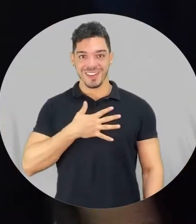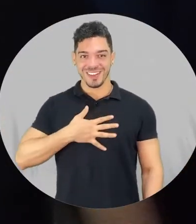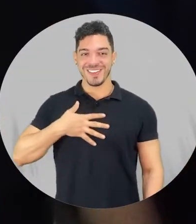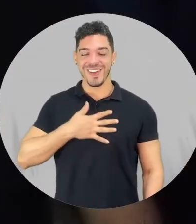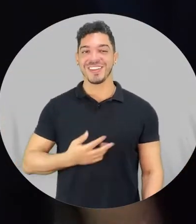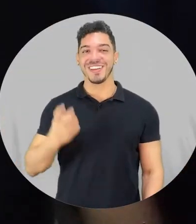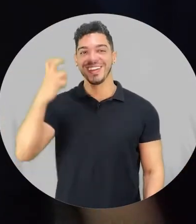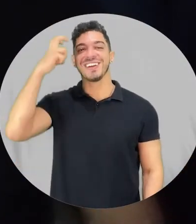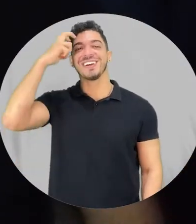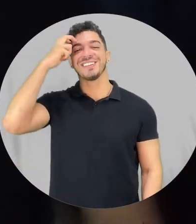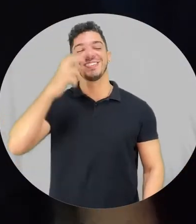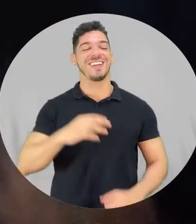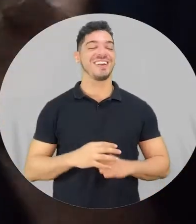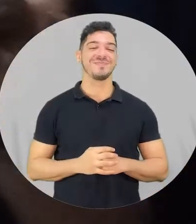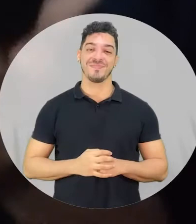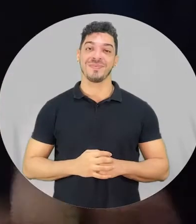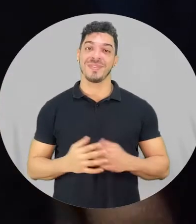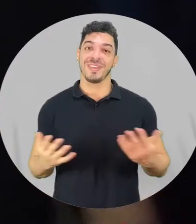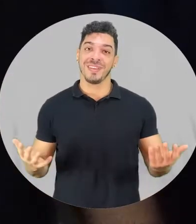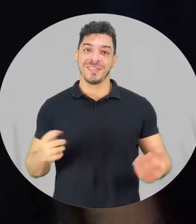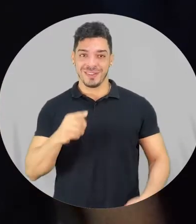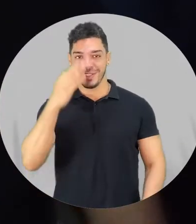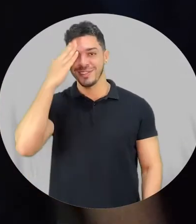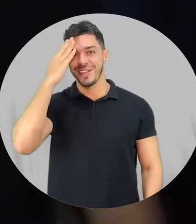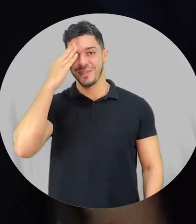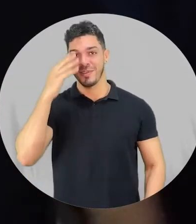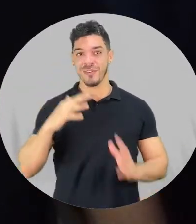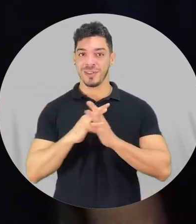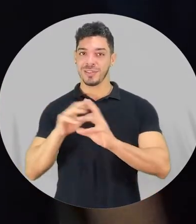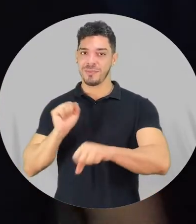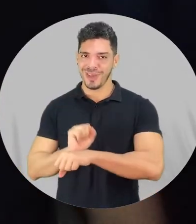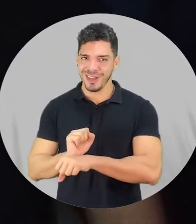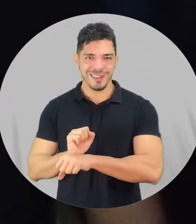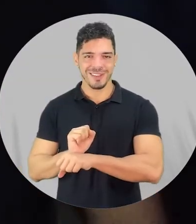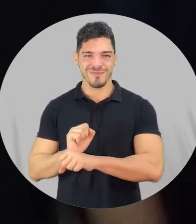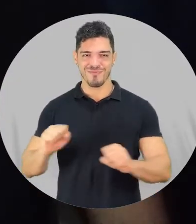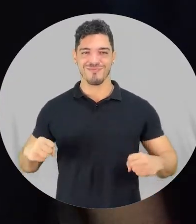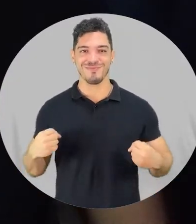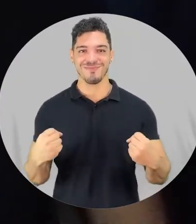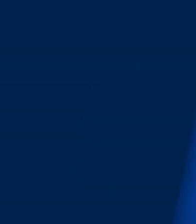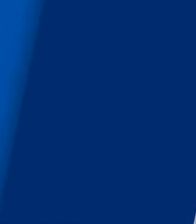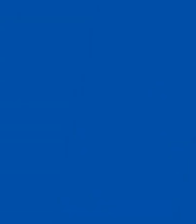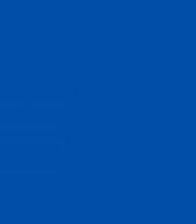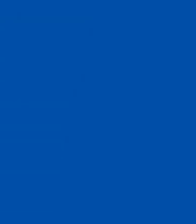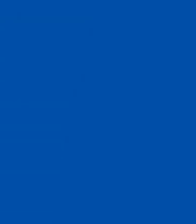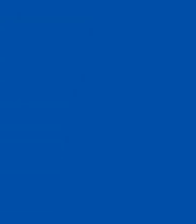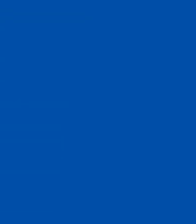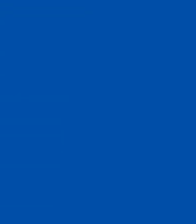cultura. E porque você já sabe, né? A Funesc não para.